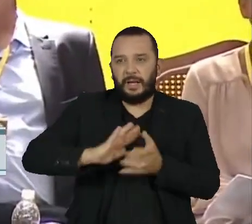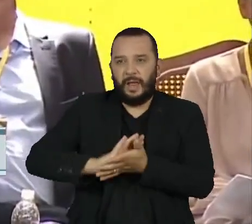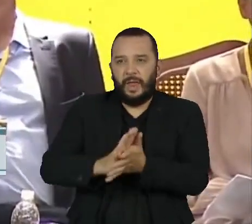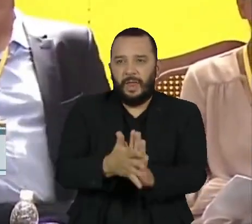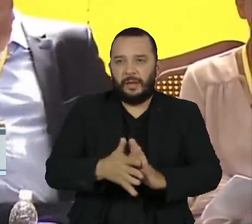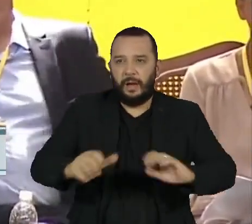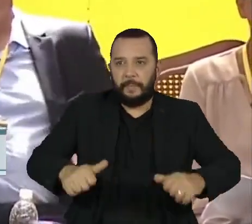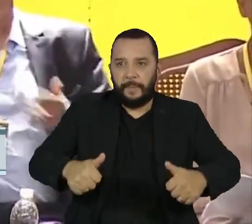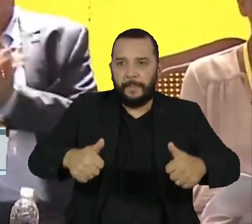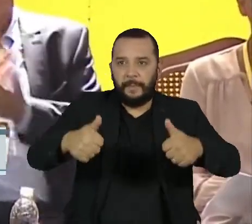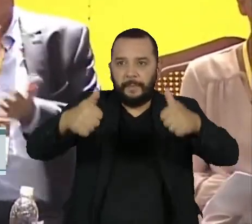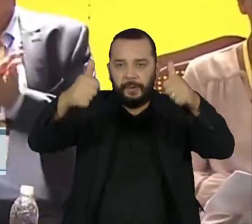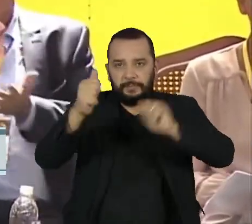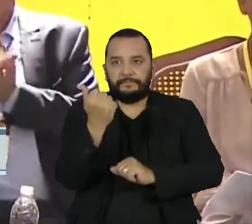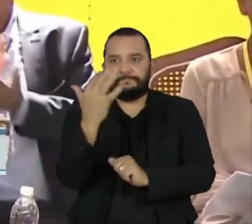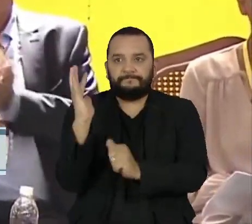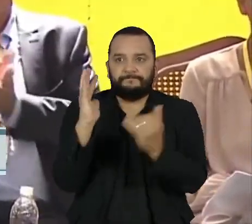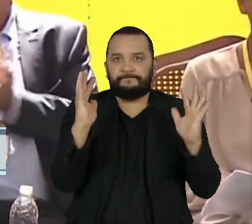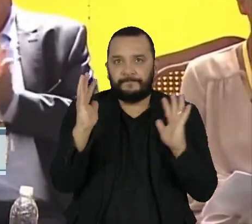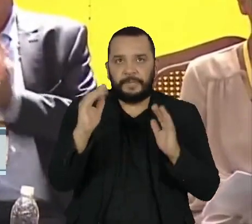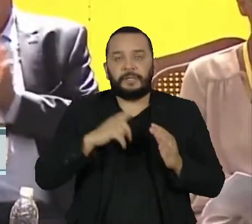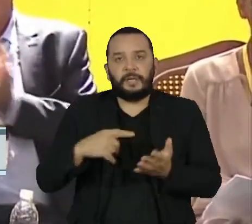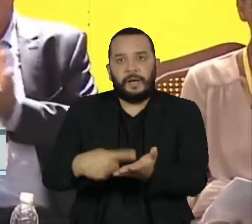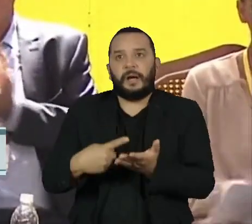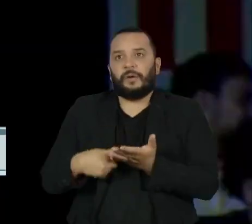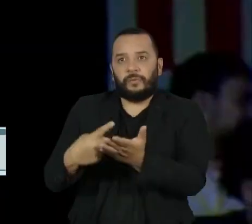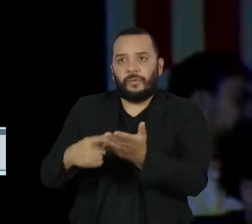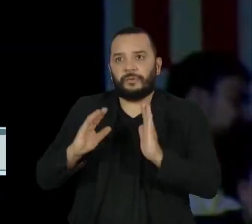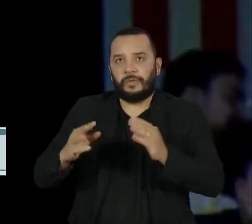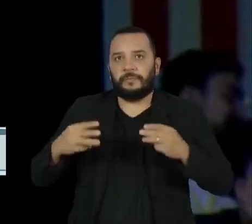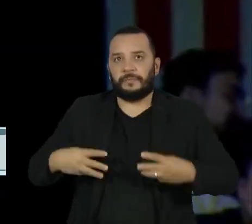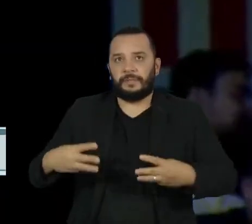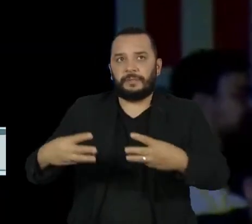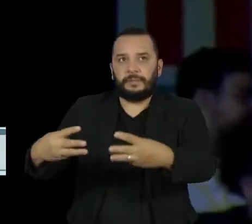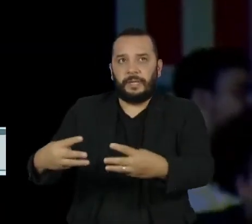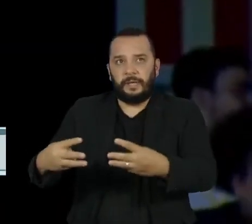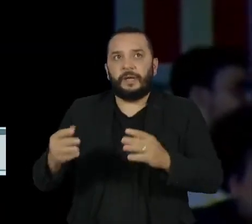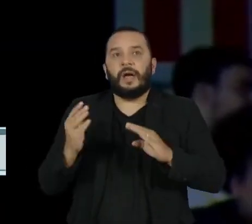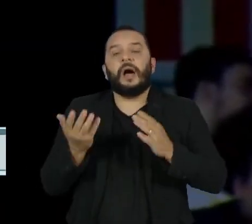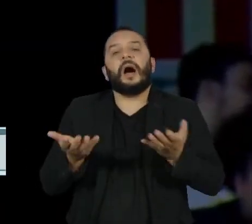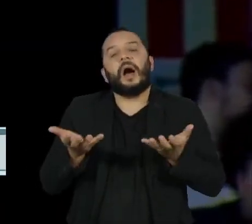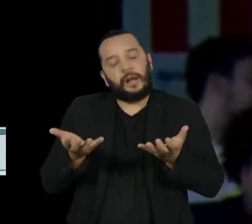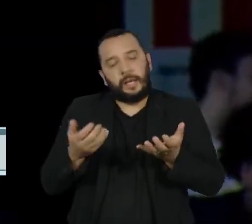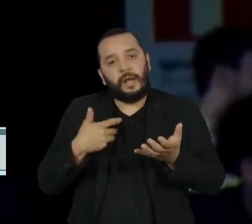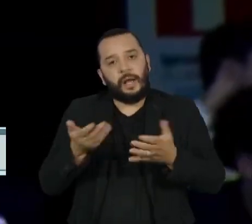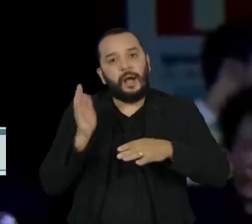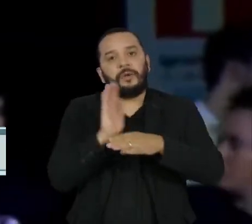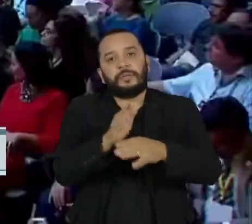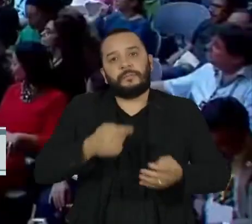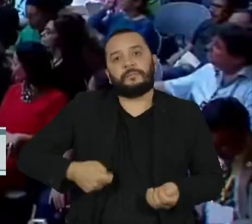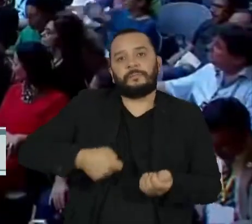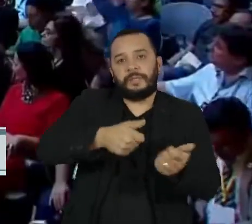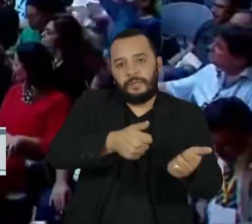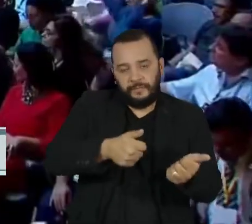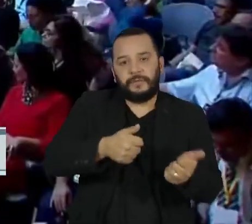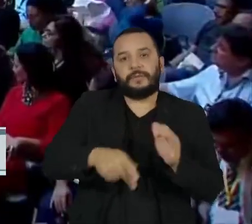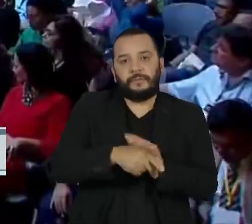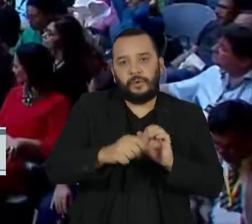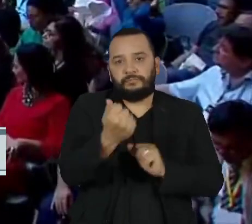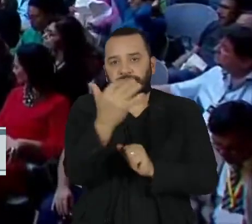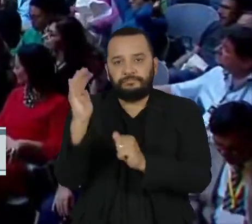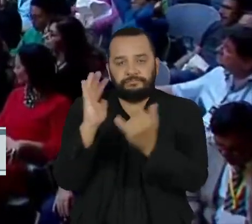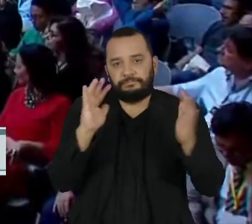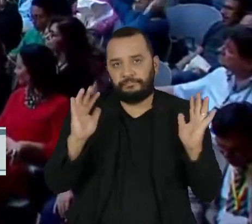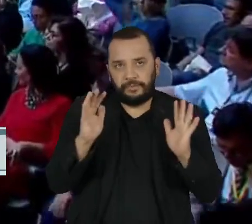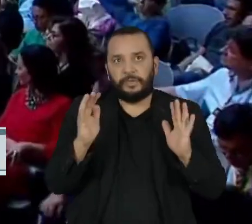será assinado um acordo de cooperação técnica entre os Ministérios para o bom saverde a retomada do programa foi anunciada em